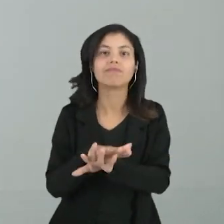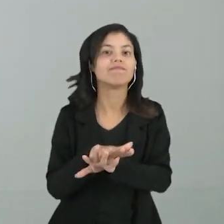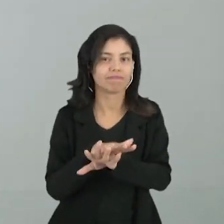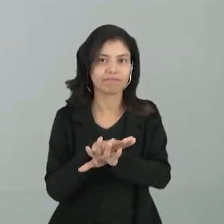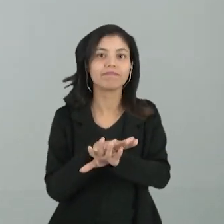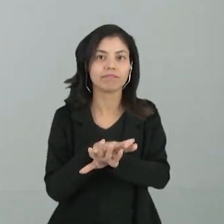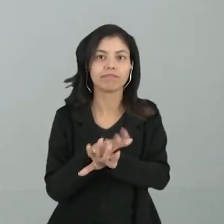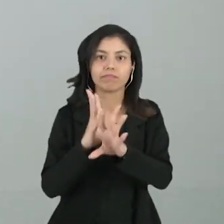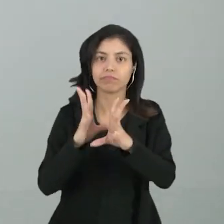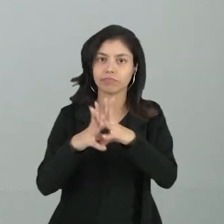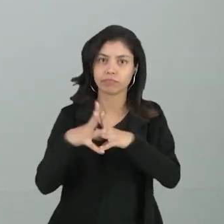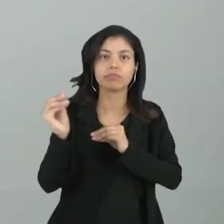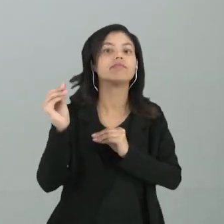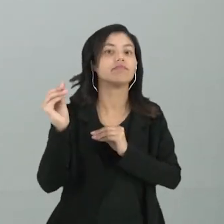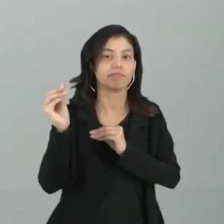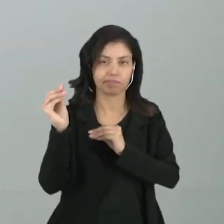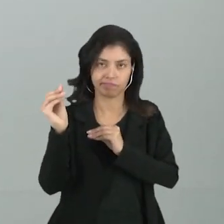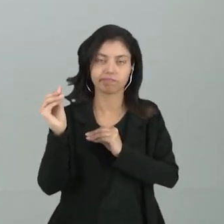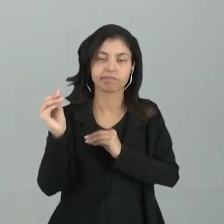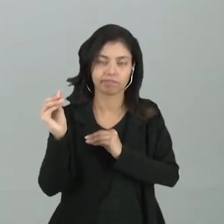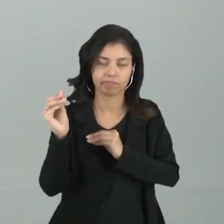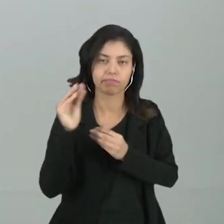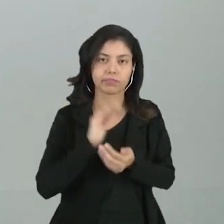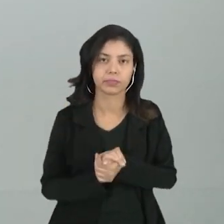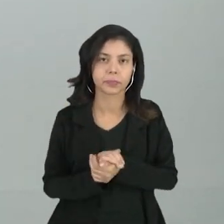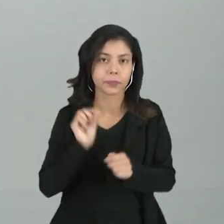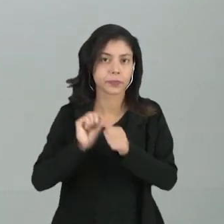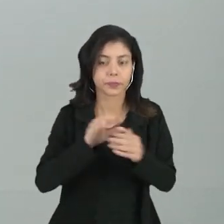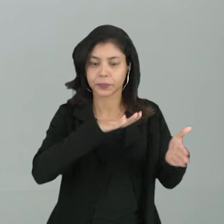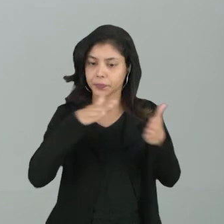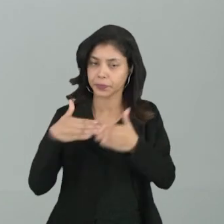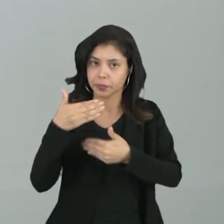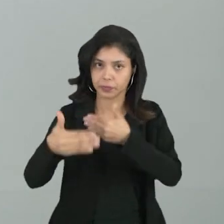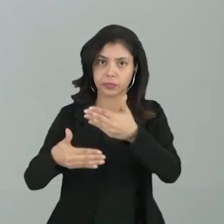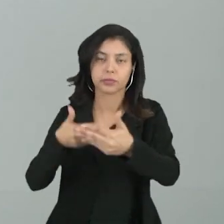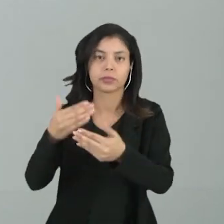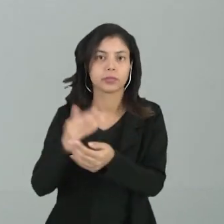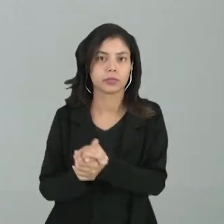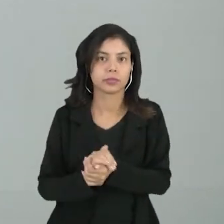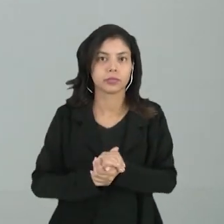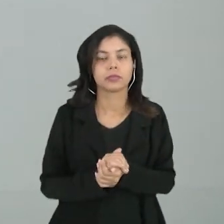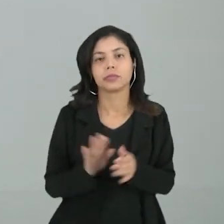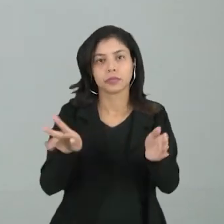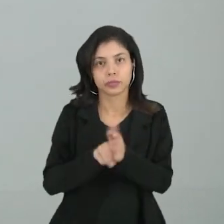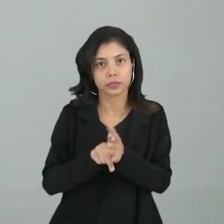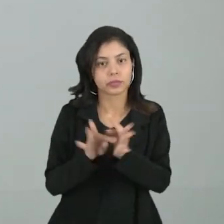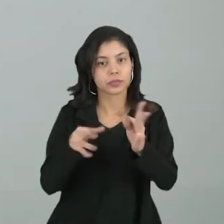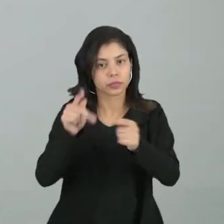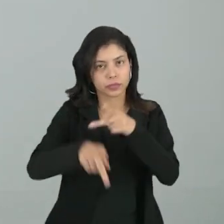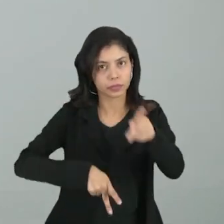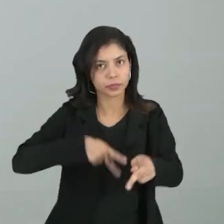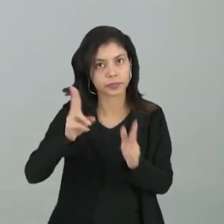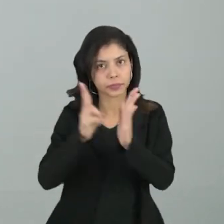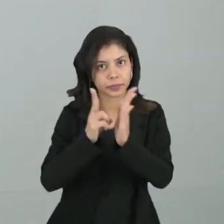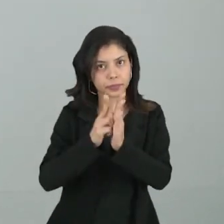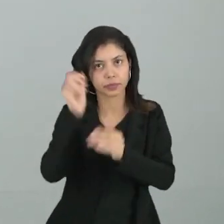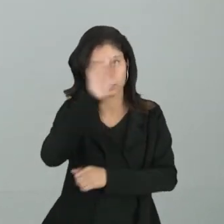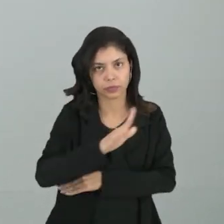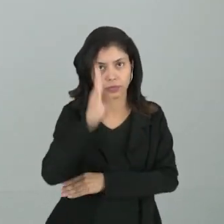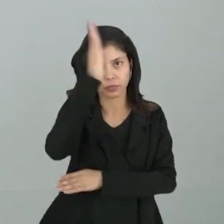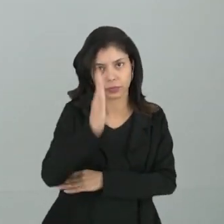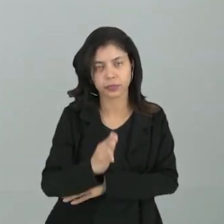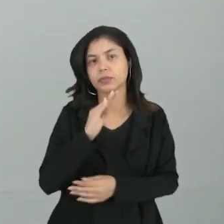sendo sucumbidos, né? E isso faz parte desse processo de dizimação aí da população nativa brasileira,